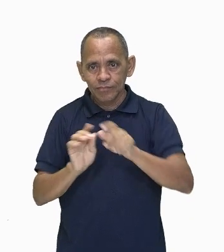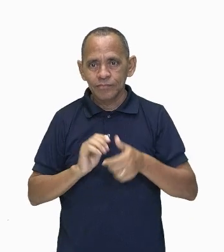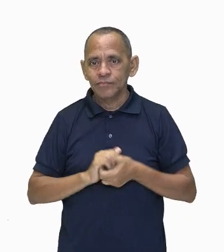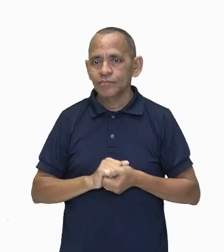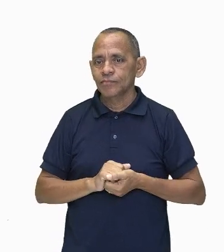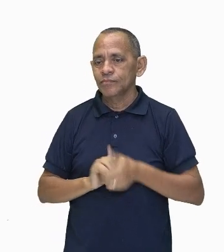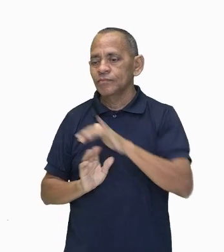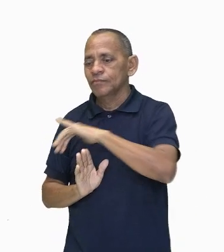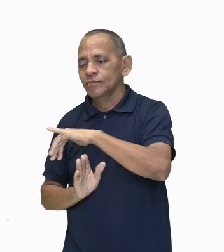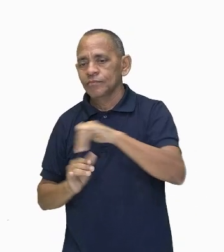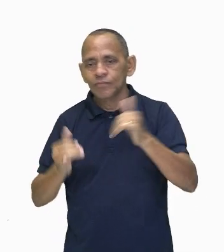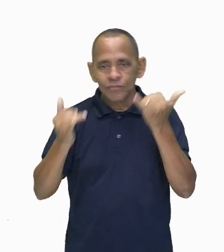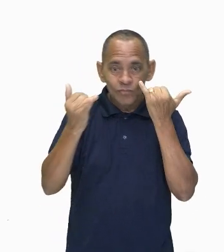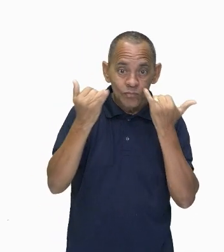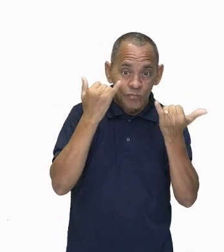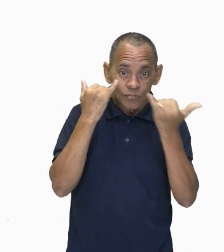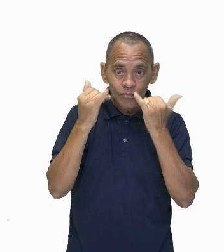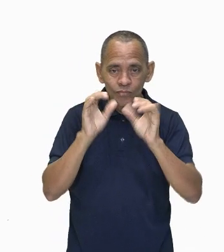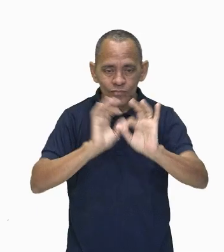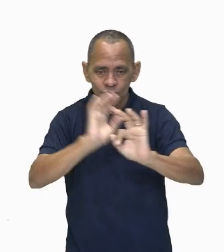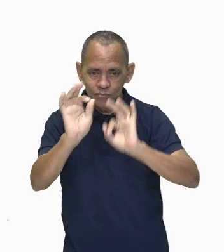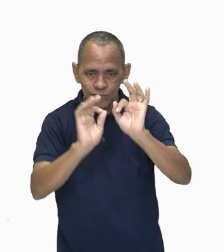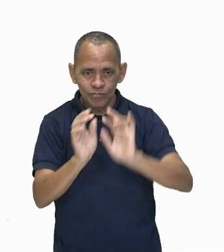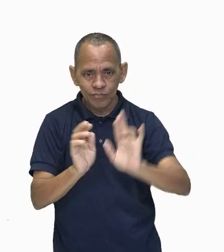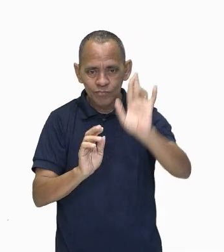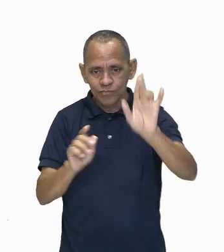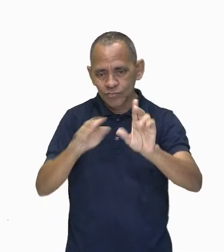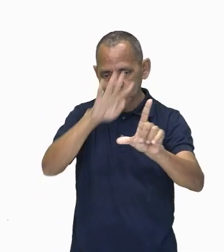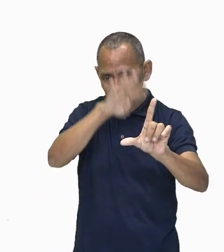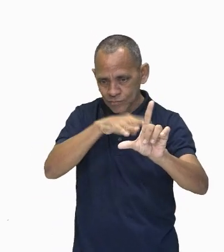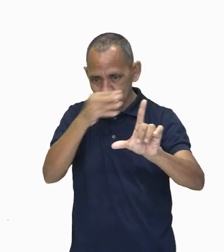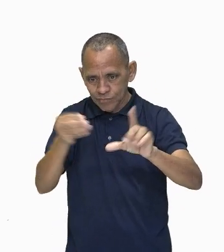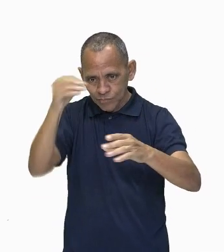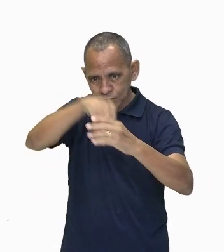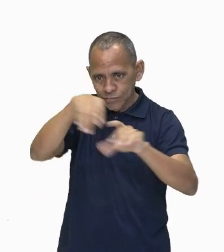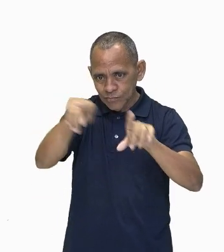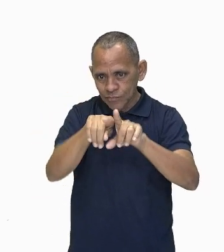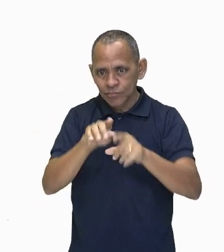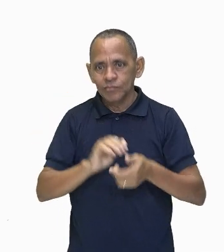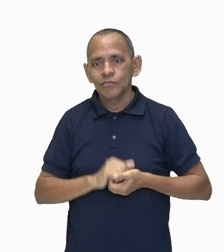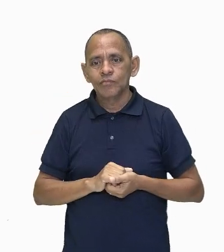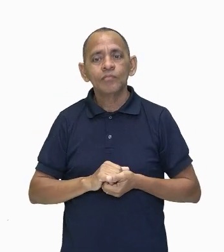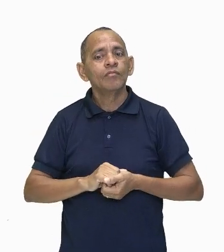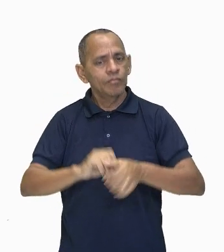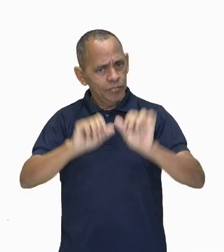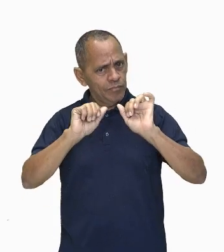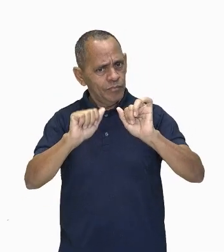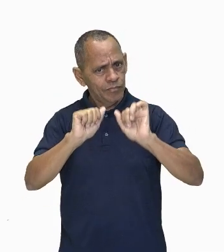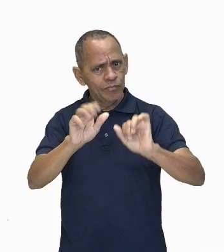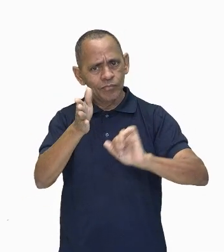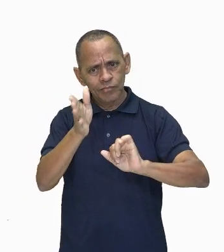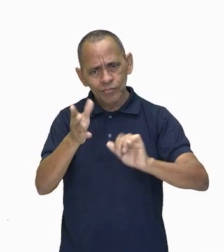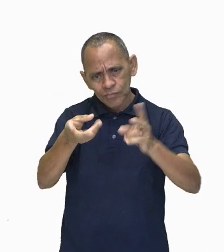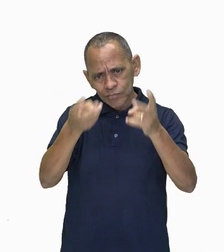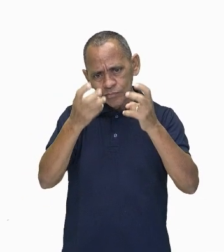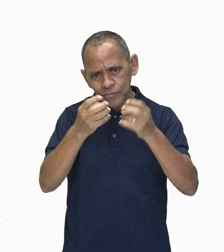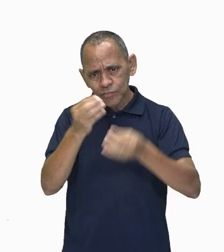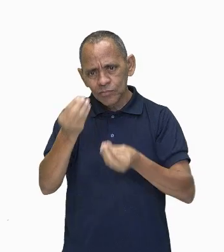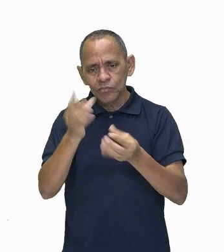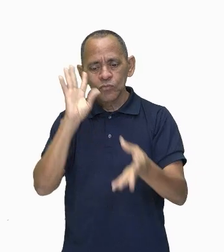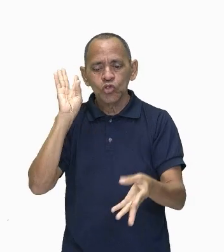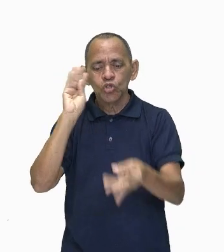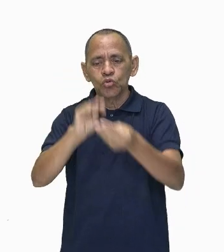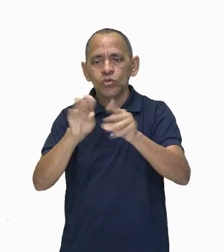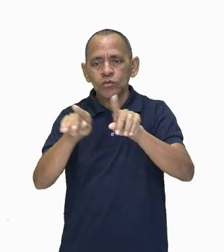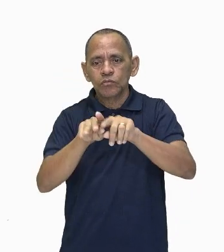Com os dados organizados e representados em tabelas e gráficos, é possível tirar conclusões e tomar decisões com base